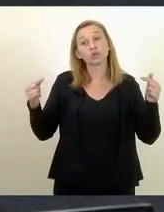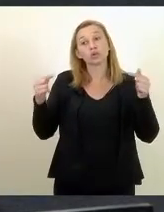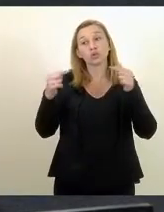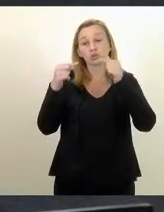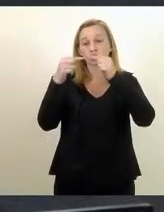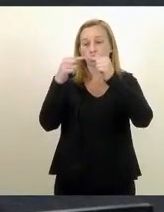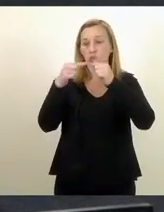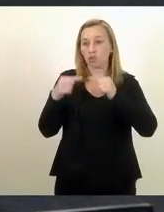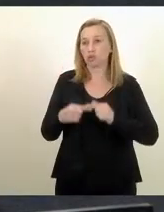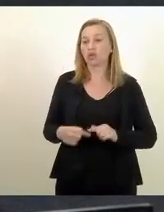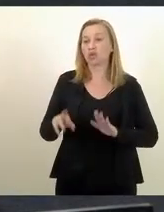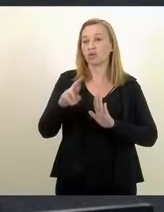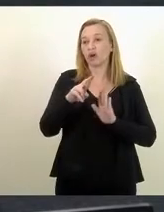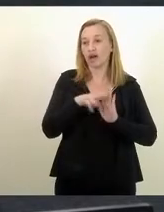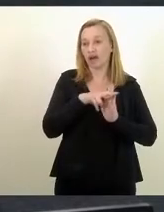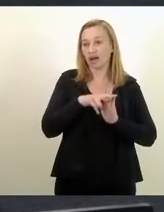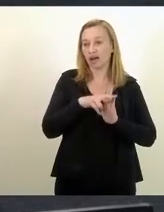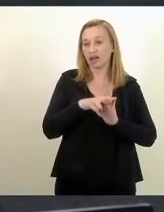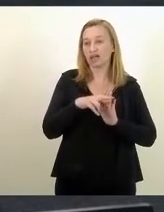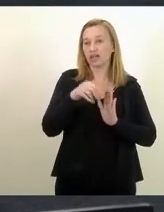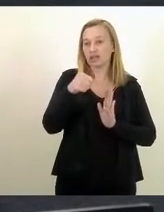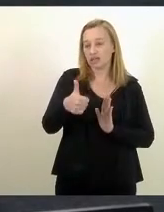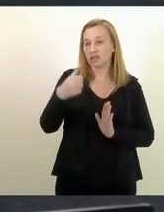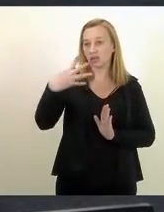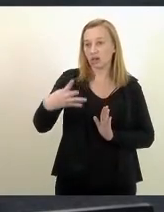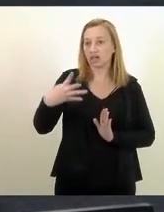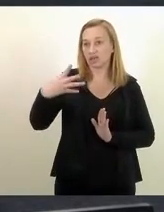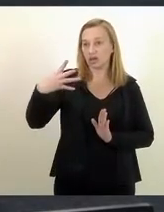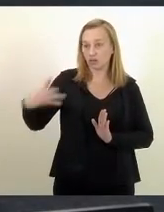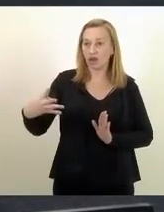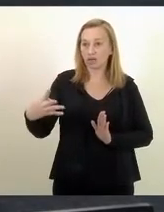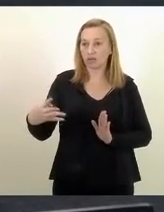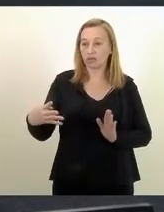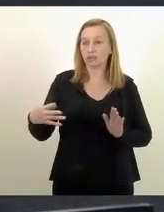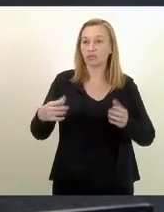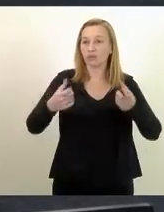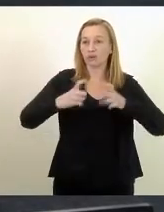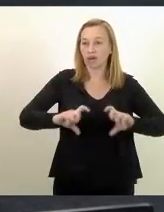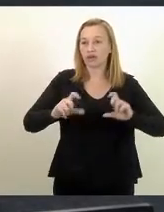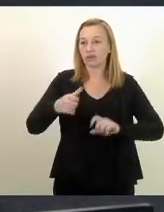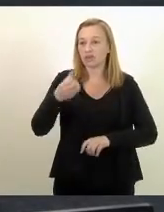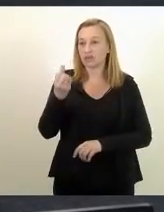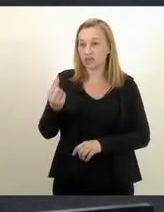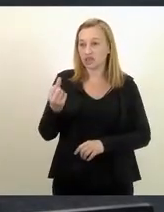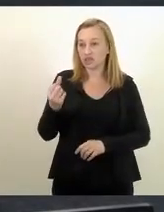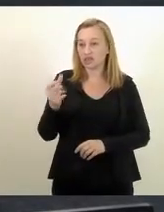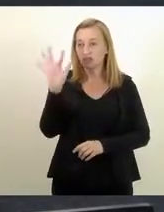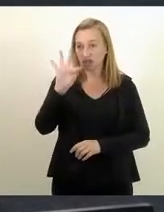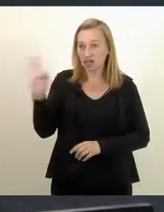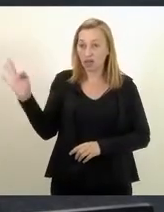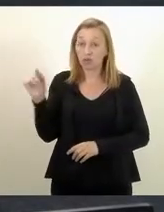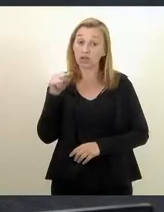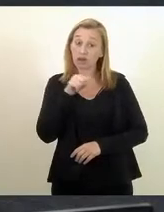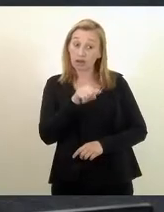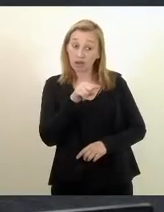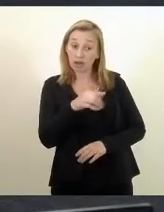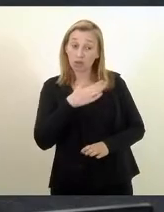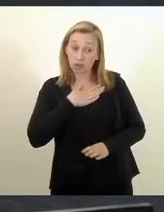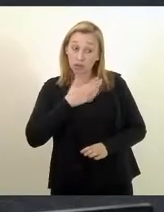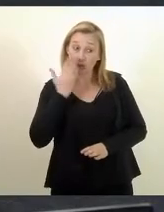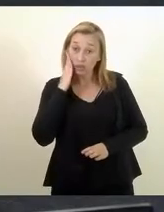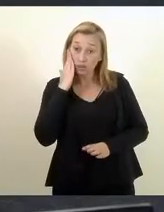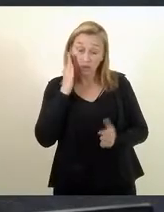regra do artigo 144 parágrafo 6 da constituição federal e aqui no meu entendimento